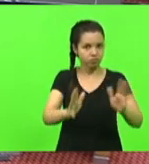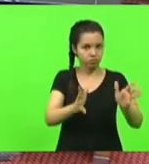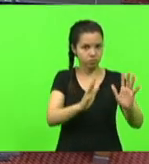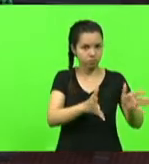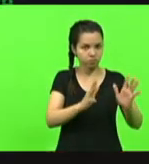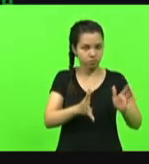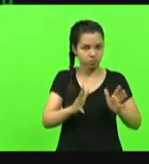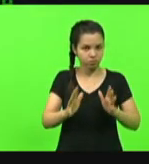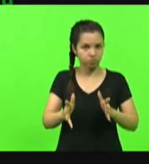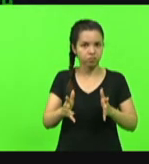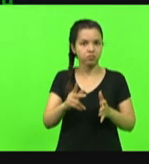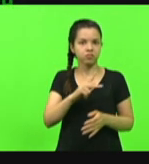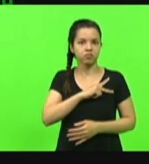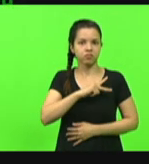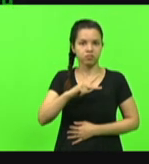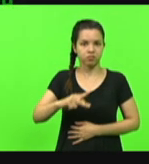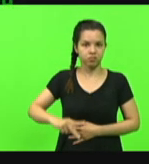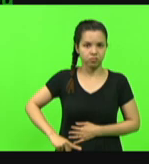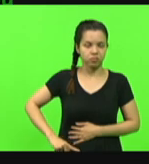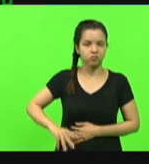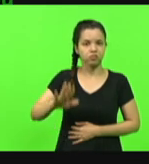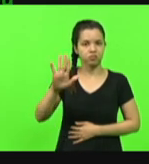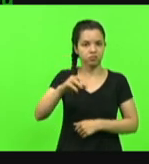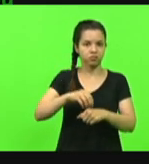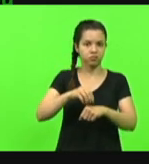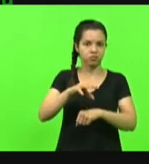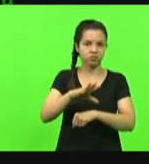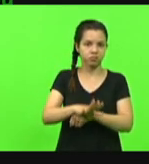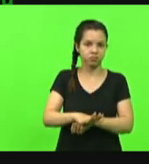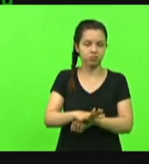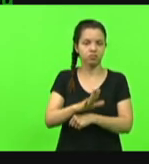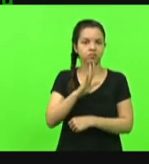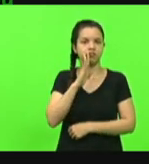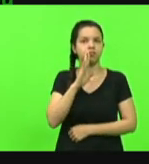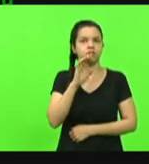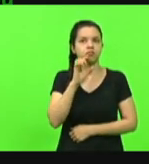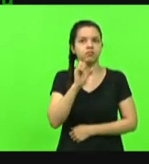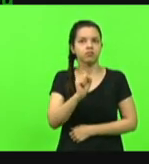Senhor presidente. Para encaminhamento de voto, com a palavra do deputado Bruno Souza.